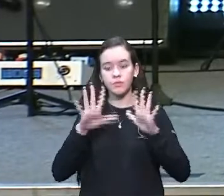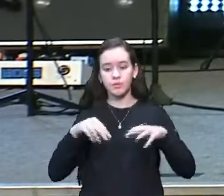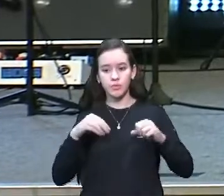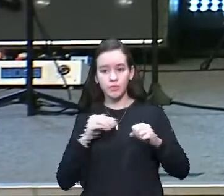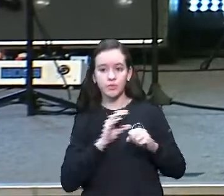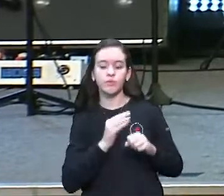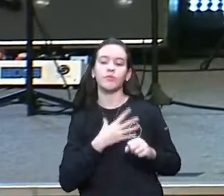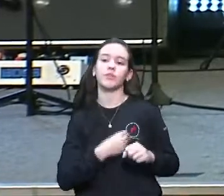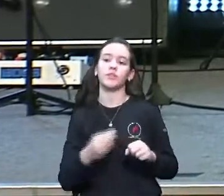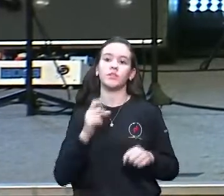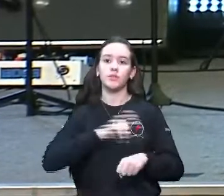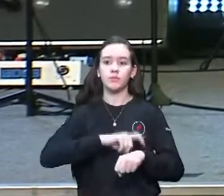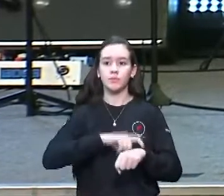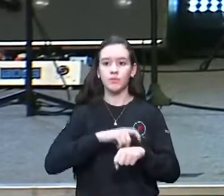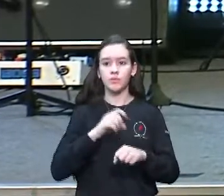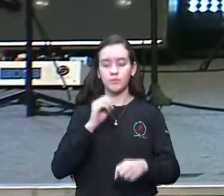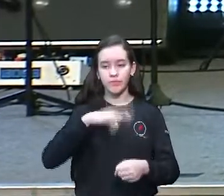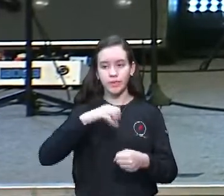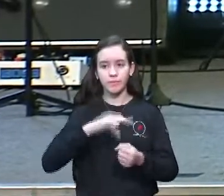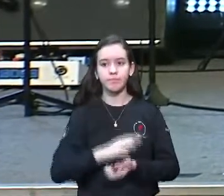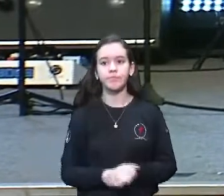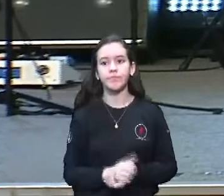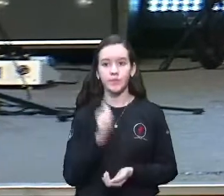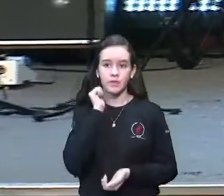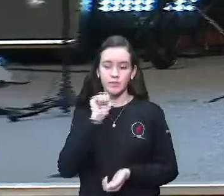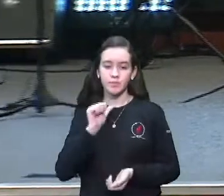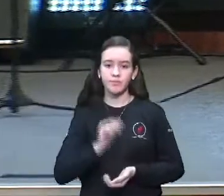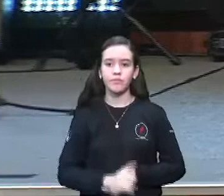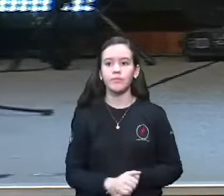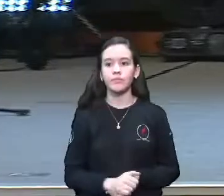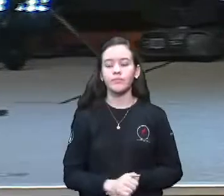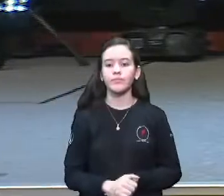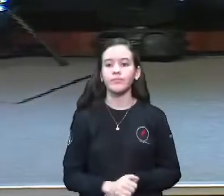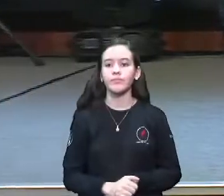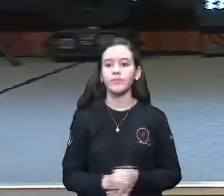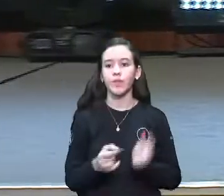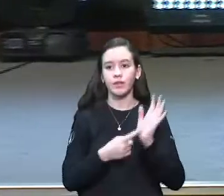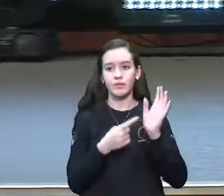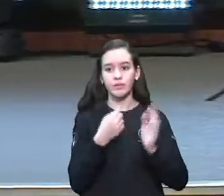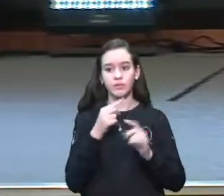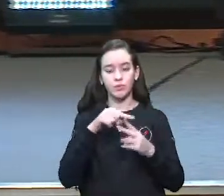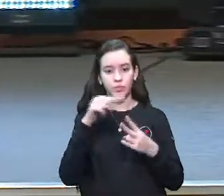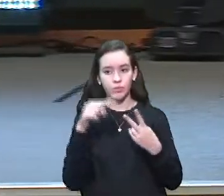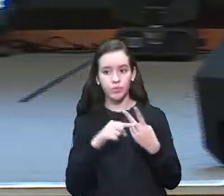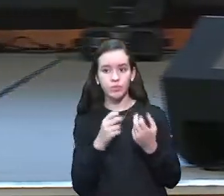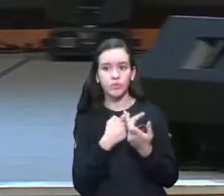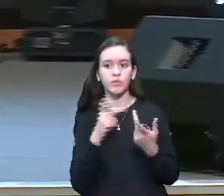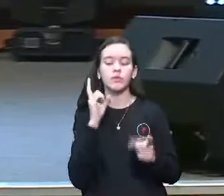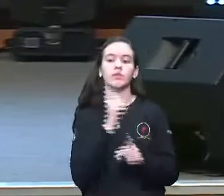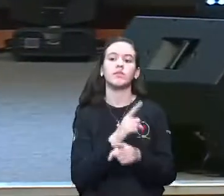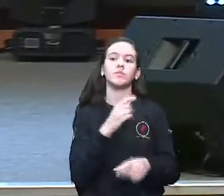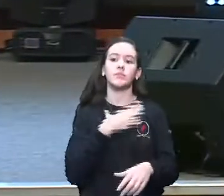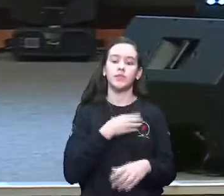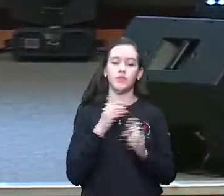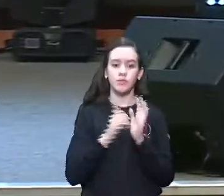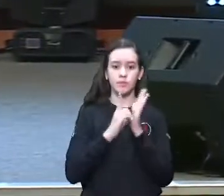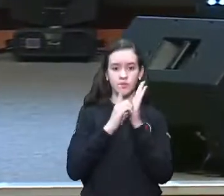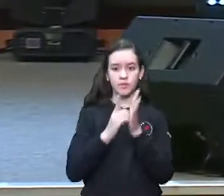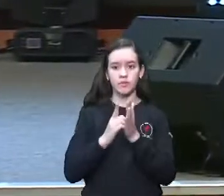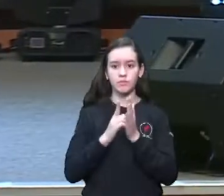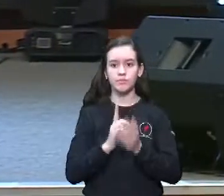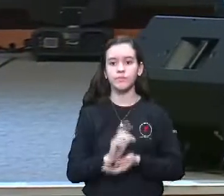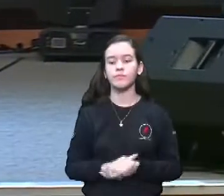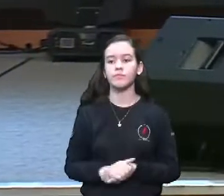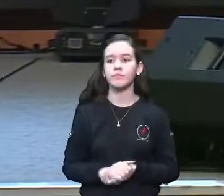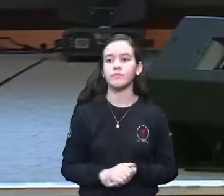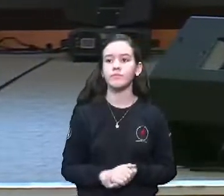E aí no meu devocional, irmãos, eu já fiz algumas perguntas, estou te mostrando aqui 2 que eu encontrei no meu devocional. Olha só,